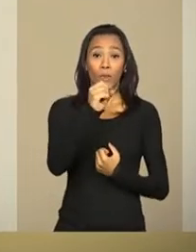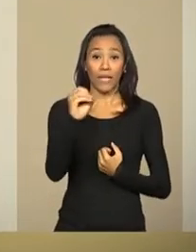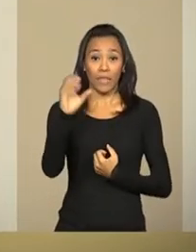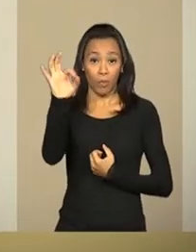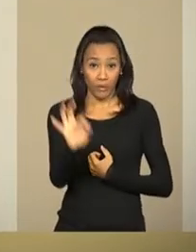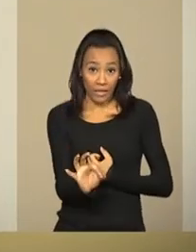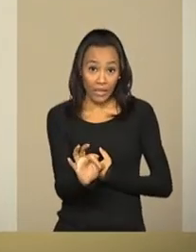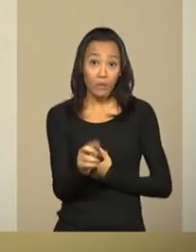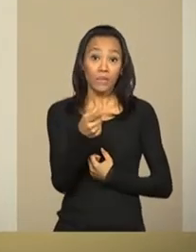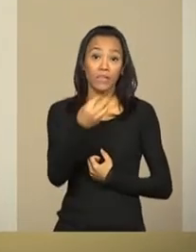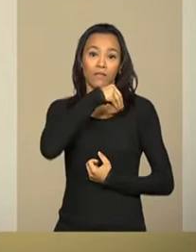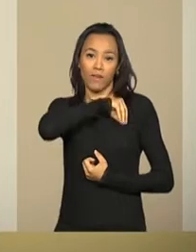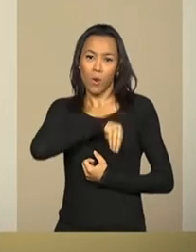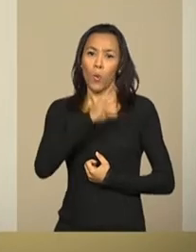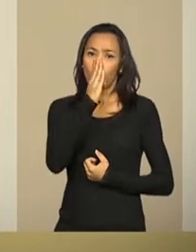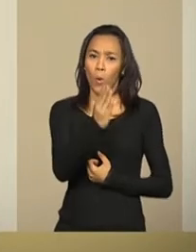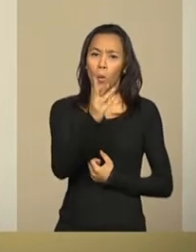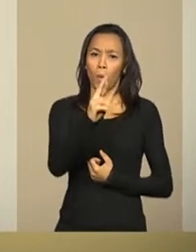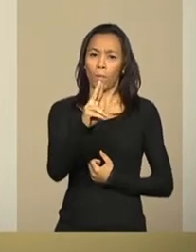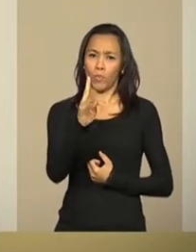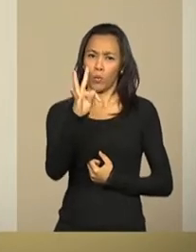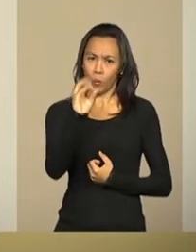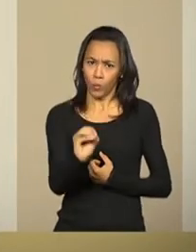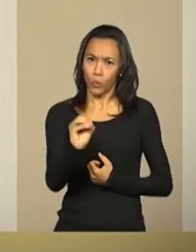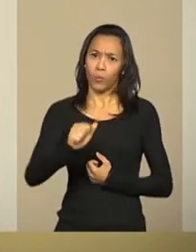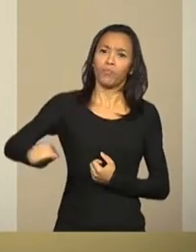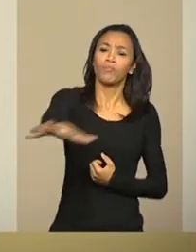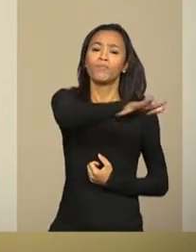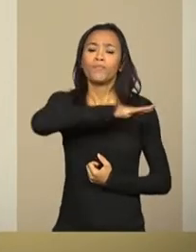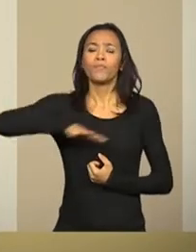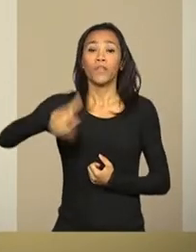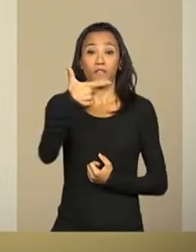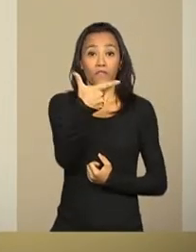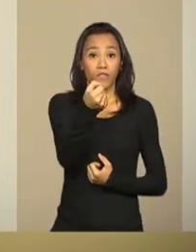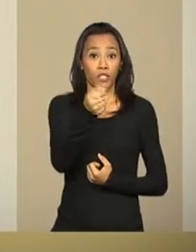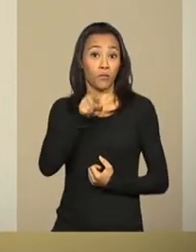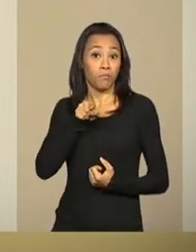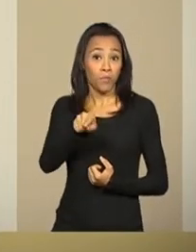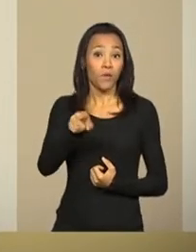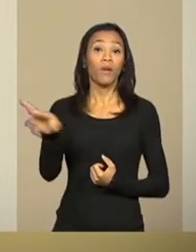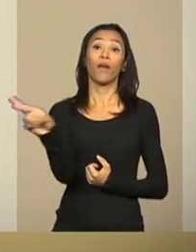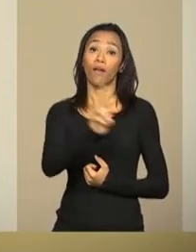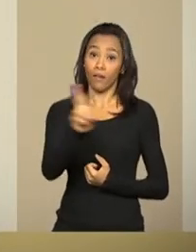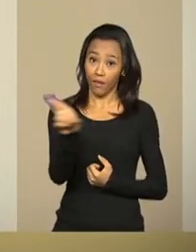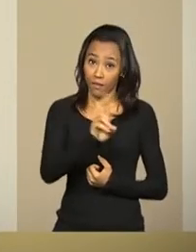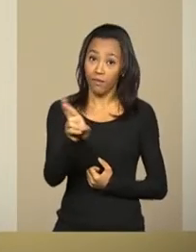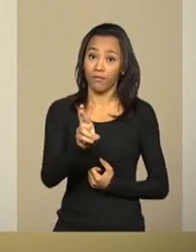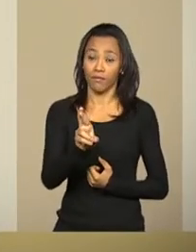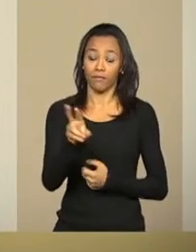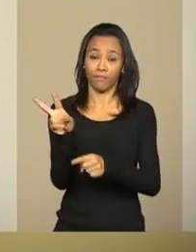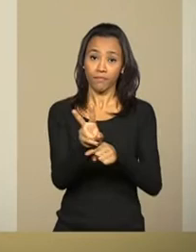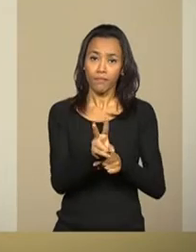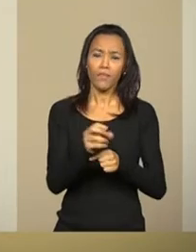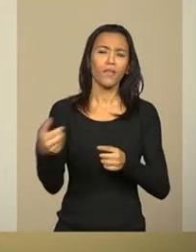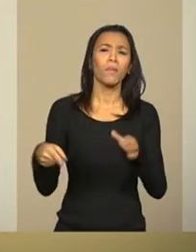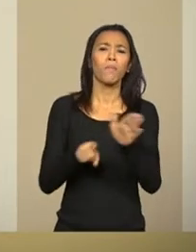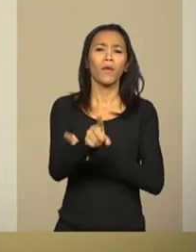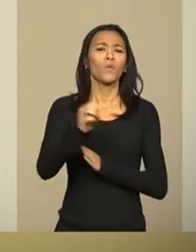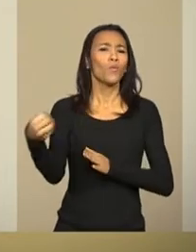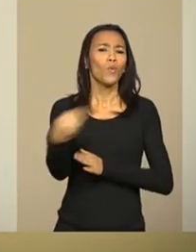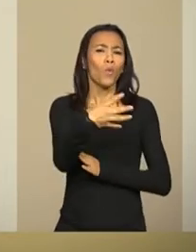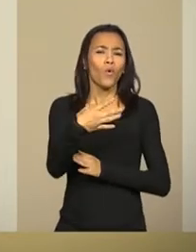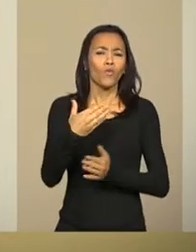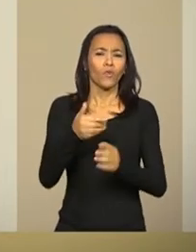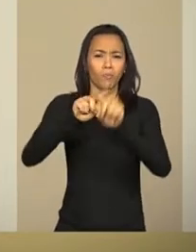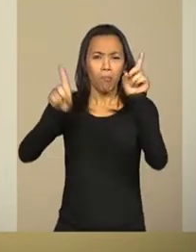renda bruta esperada, com limite de cobertura de R$ 20 mil, além do valor financiado. O novo Plano Safra